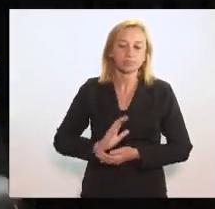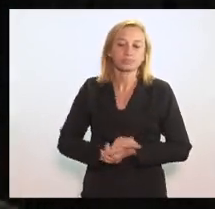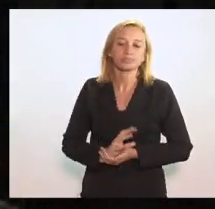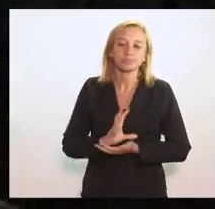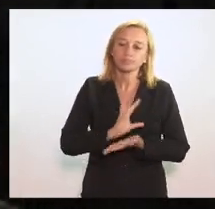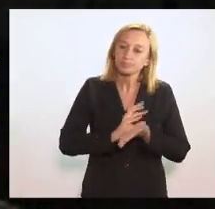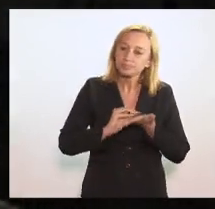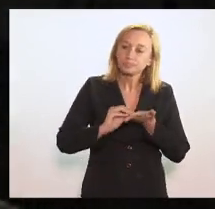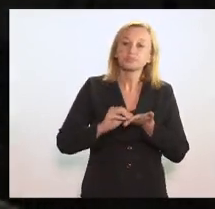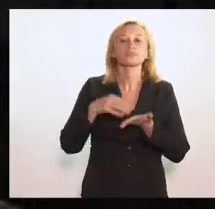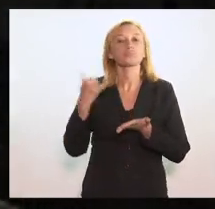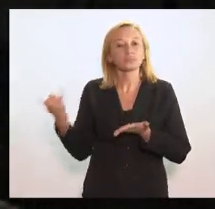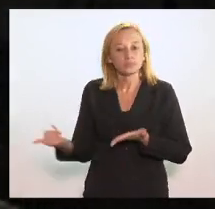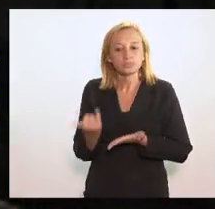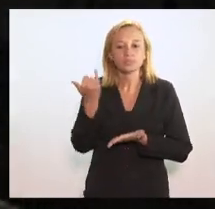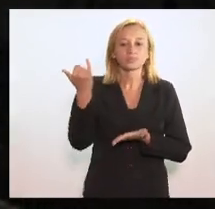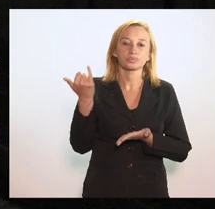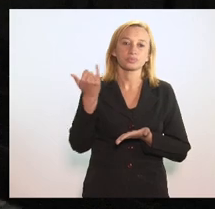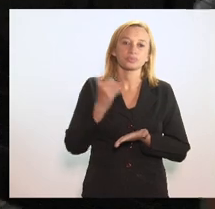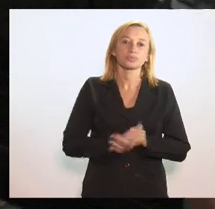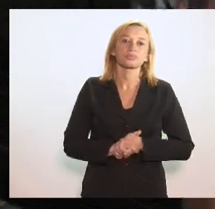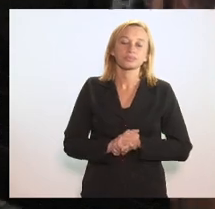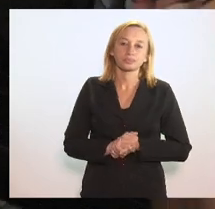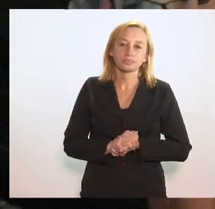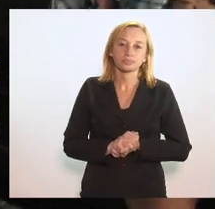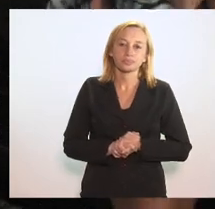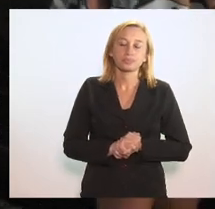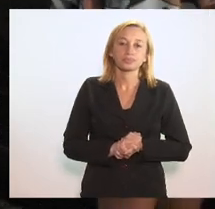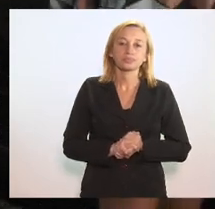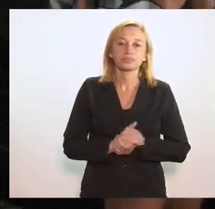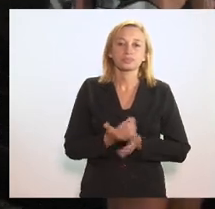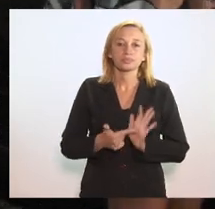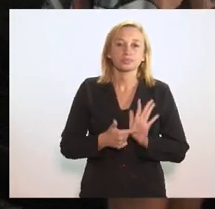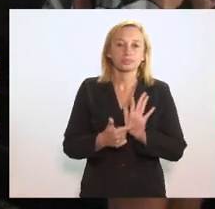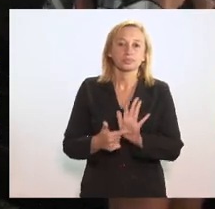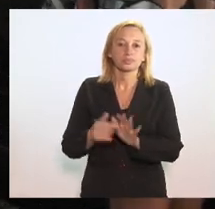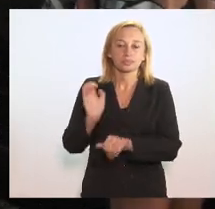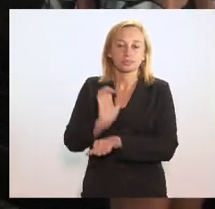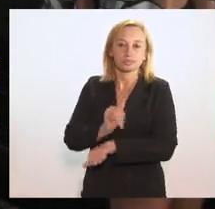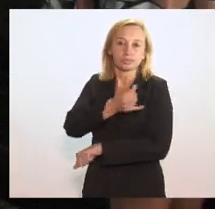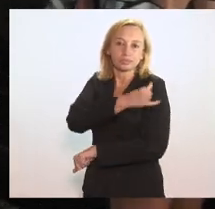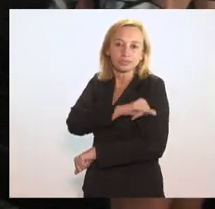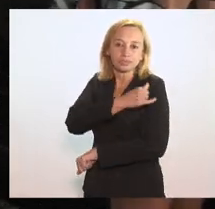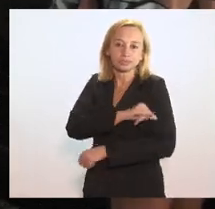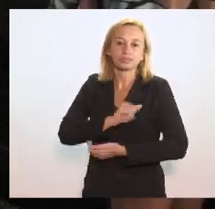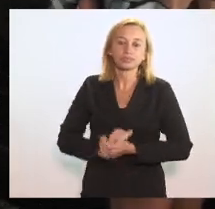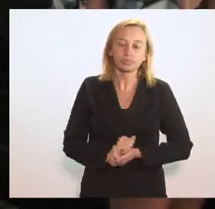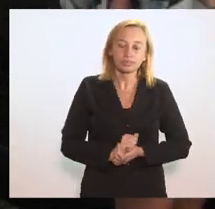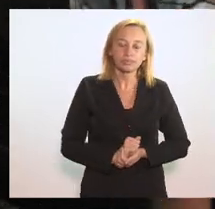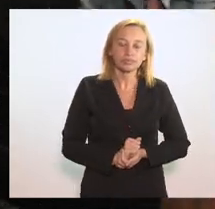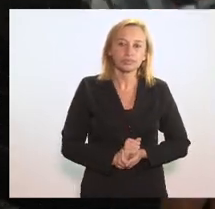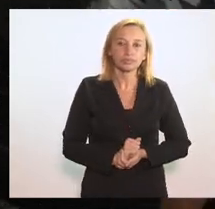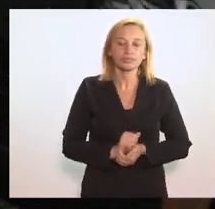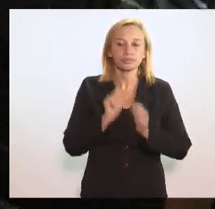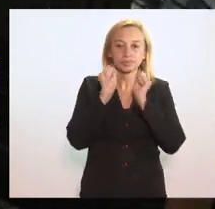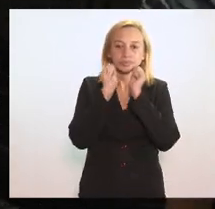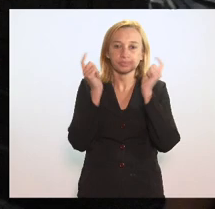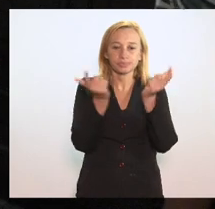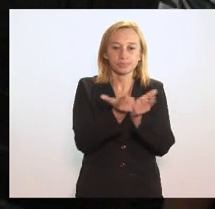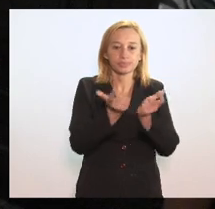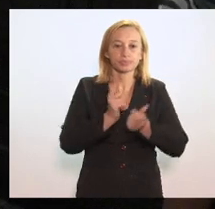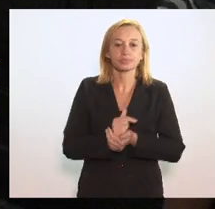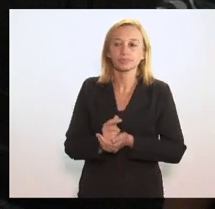pauta tão importante que passa a ter visibilidade no estado do Rio de Janeiro, deflagrada pela ALERJ. Cumprimento